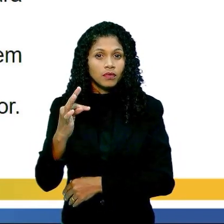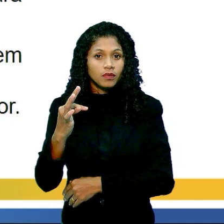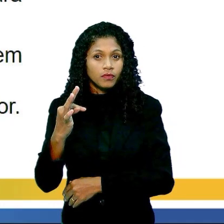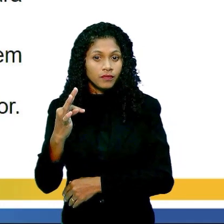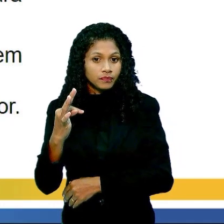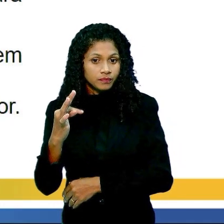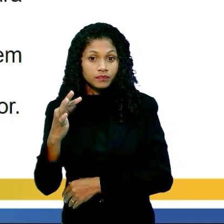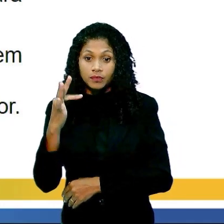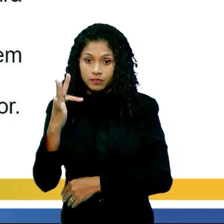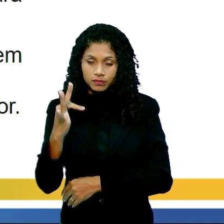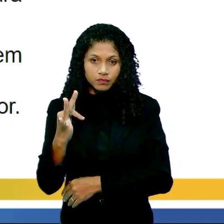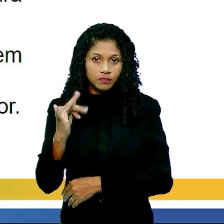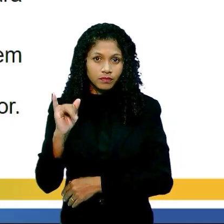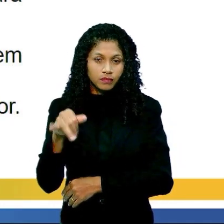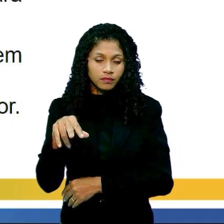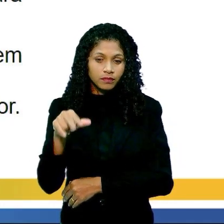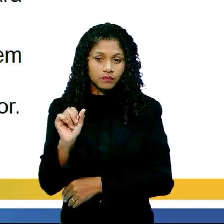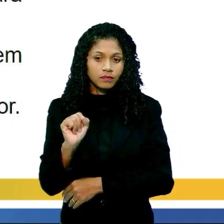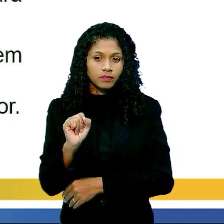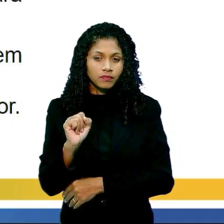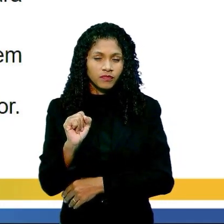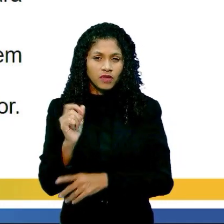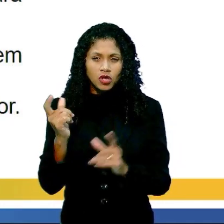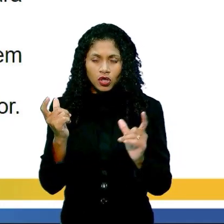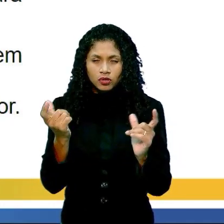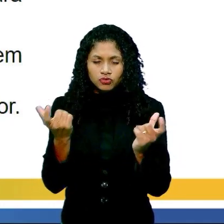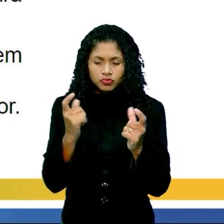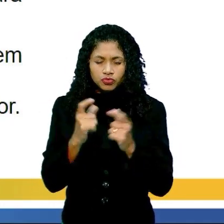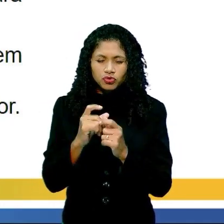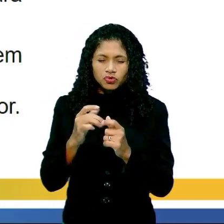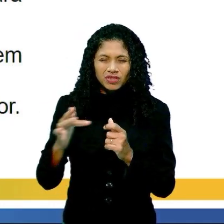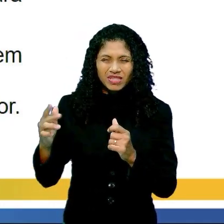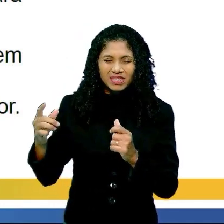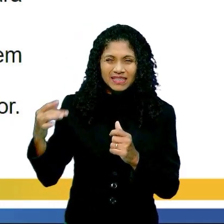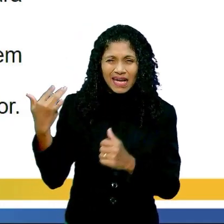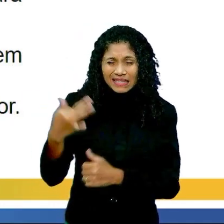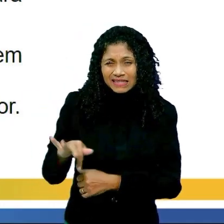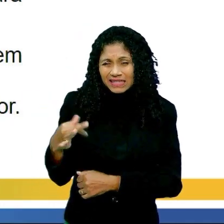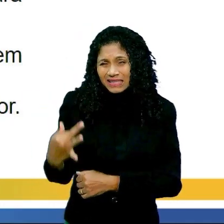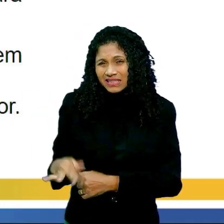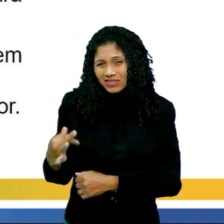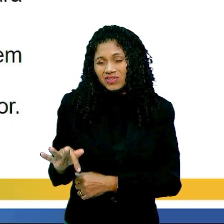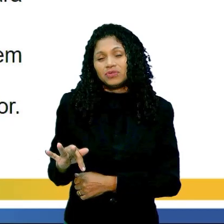a dor em ratos e humanos. Seria essa a nossa resposta?